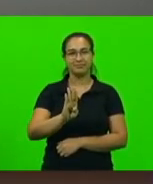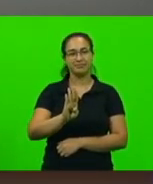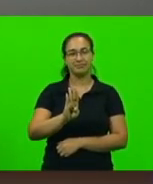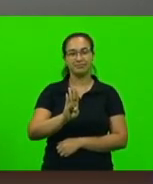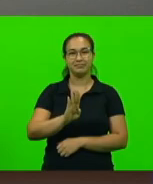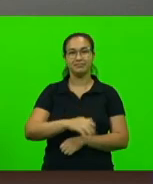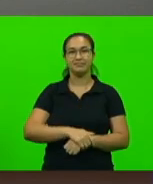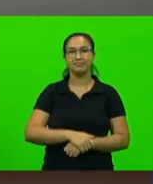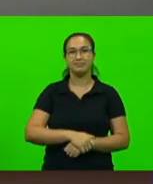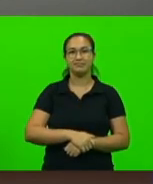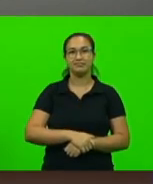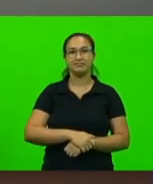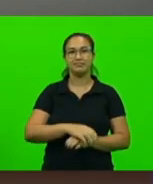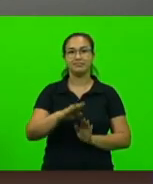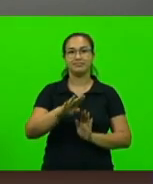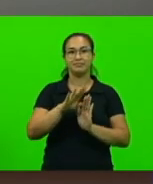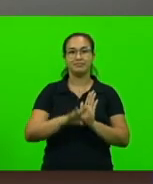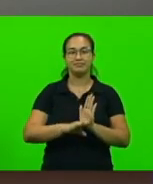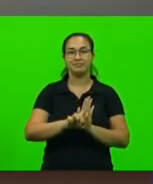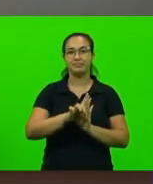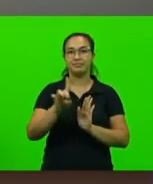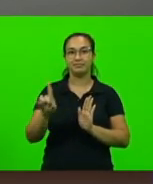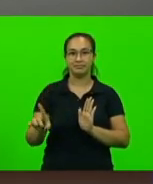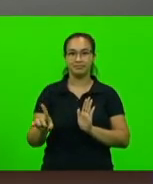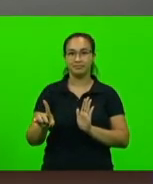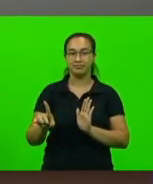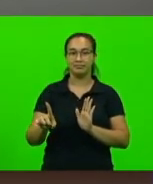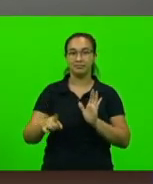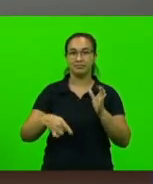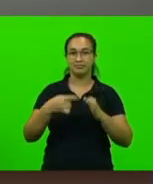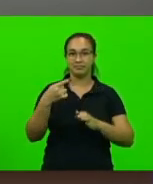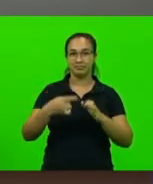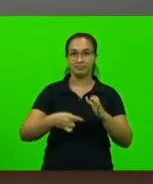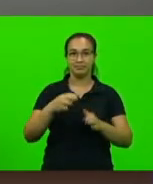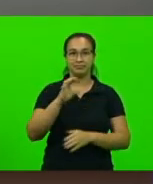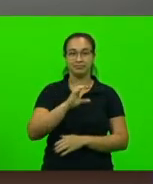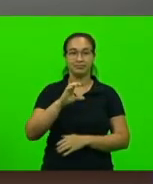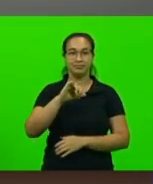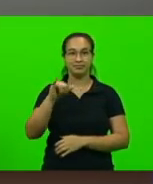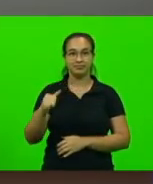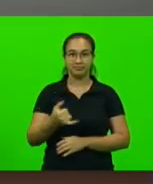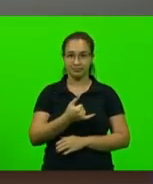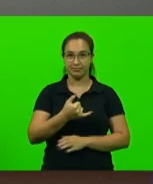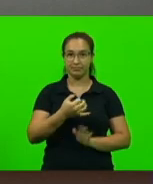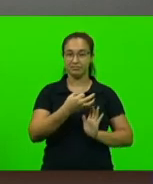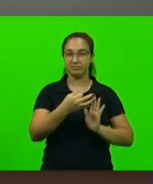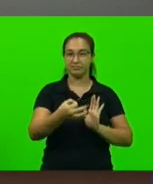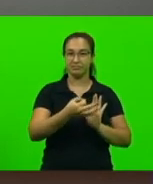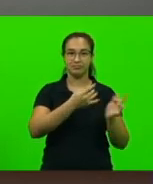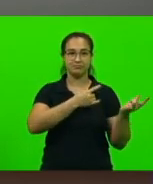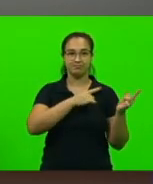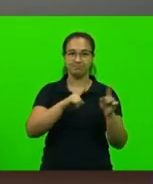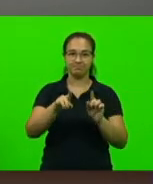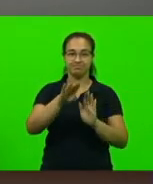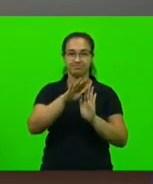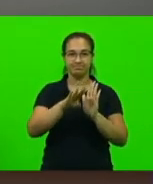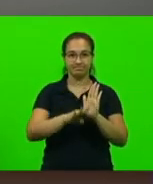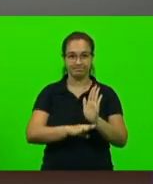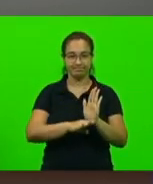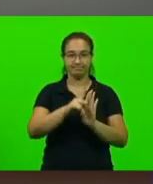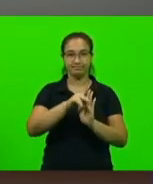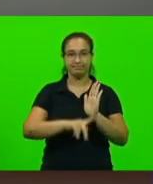do dia. O senhor presidente comunicou que a Comissão de Constituição e Justiça apresentou o parecer contrário aos projetos de